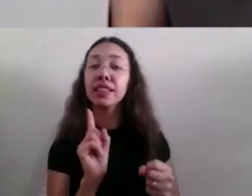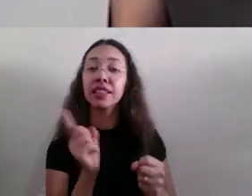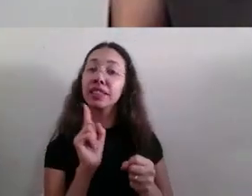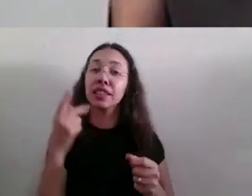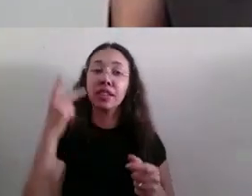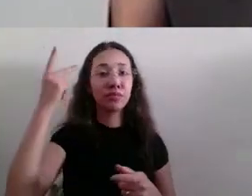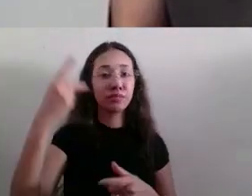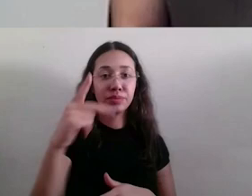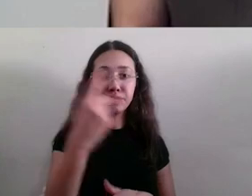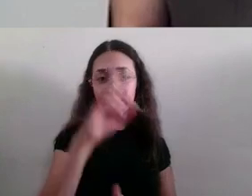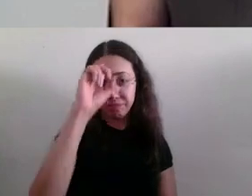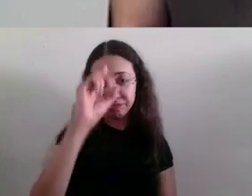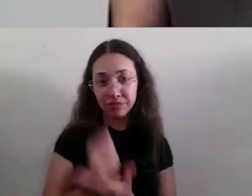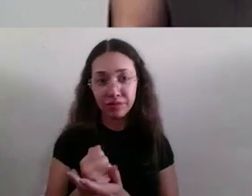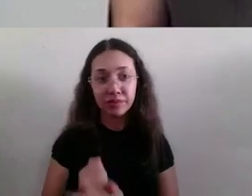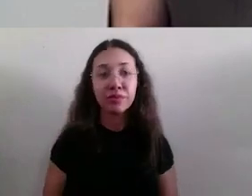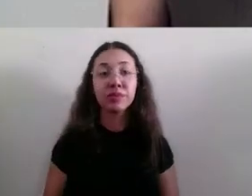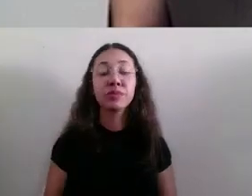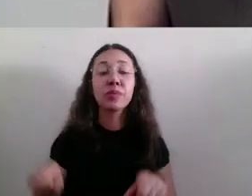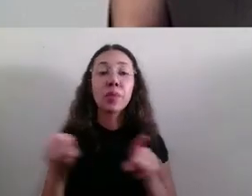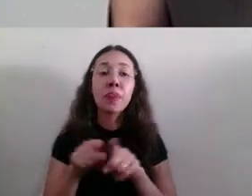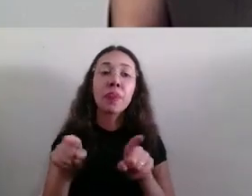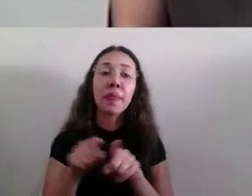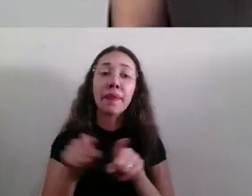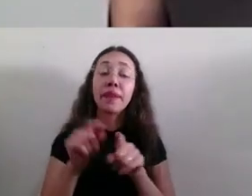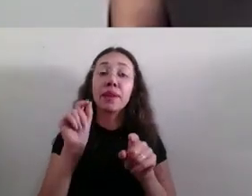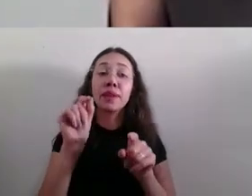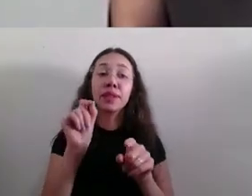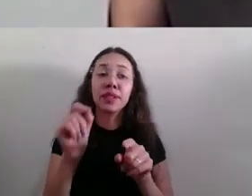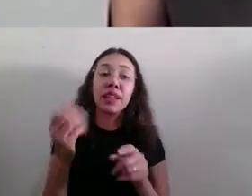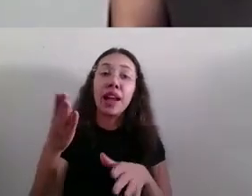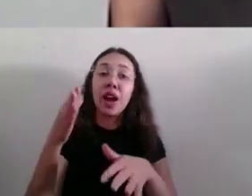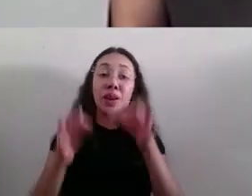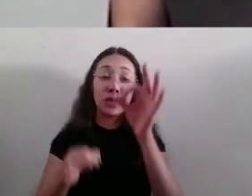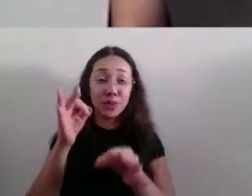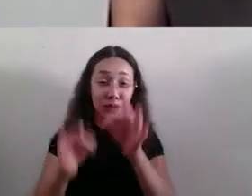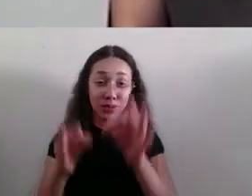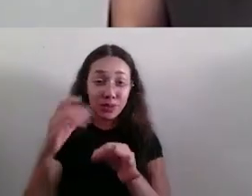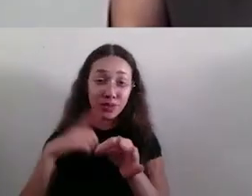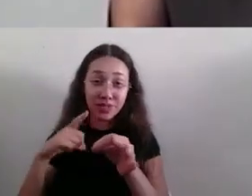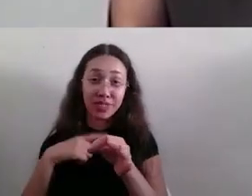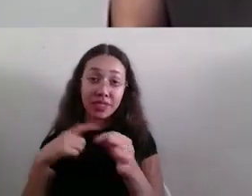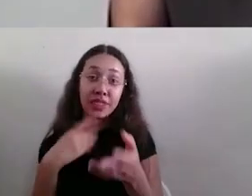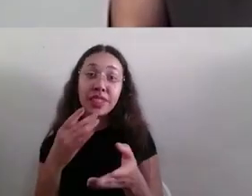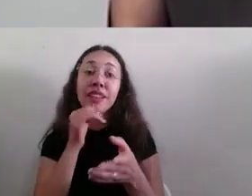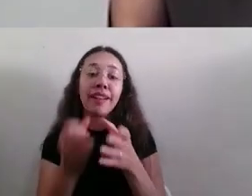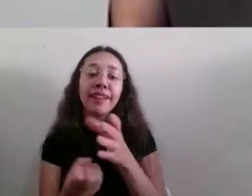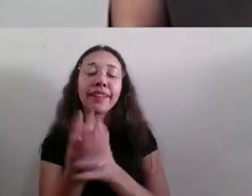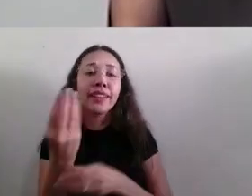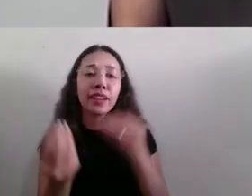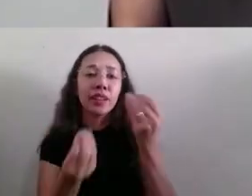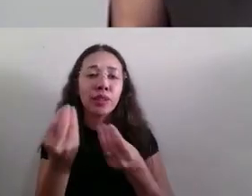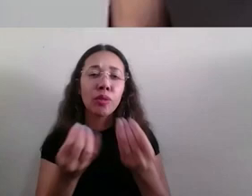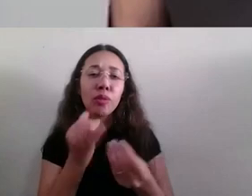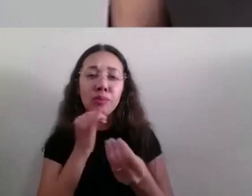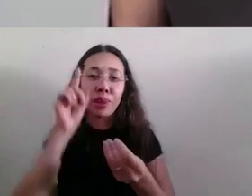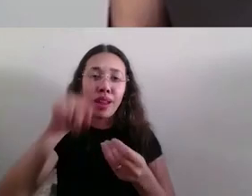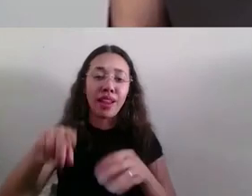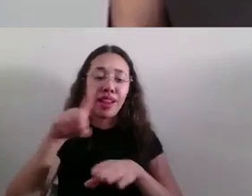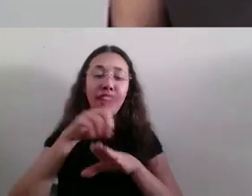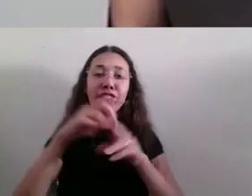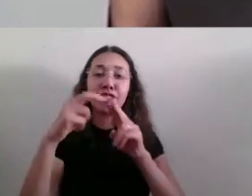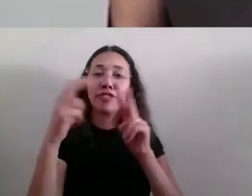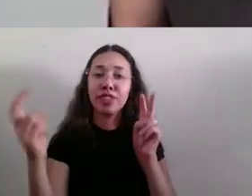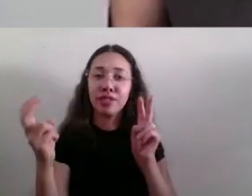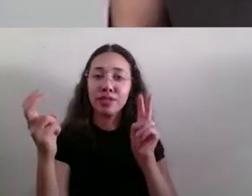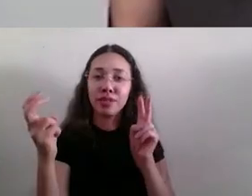vara, com os mesmos servidores e juízes lotados. Não tem muita diferença. O que se fazia era criar uma vara virtual, especificamente. No TRF